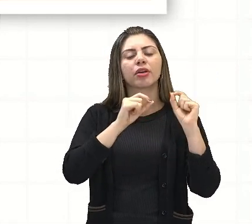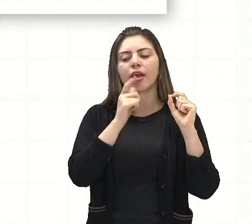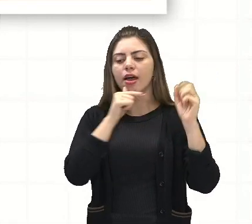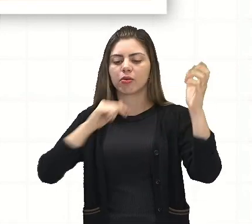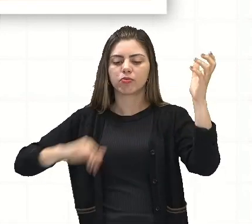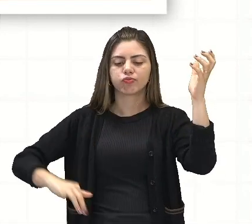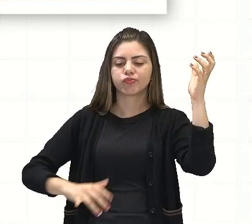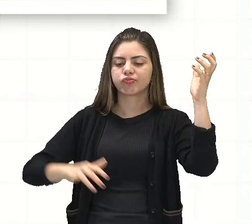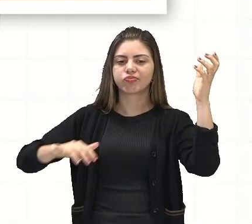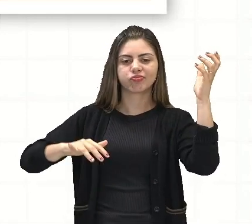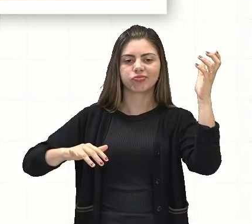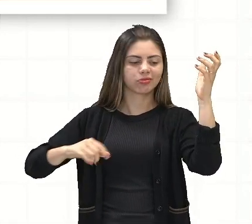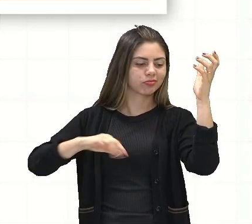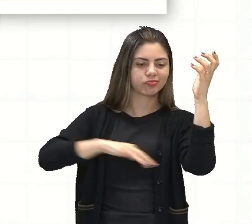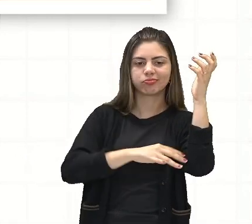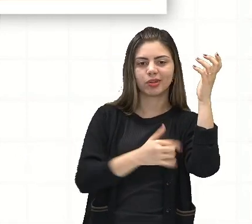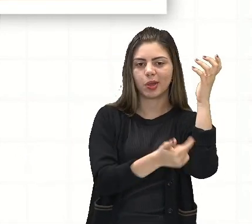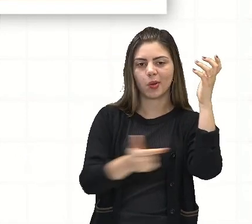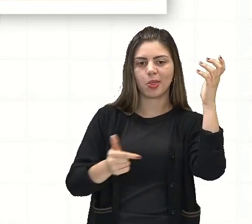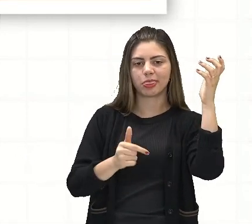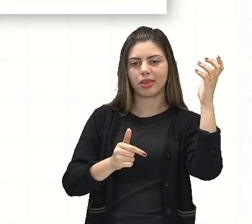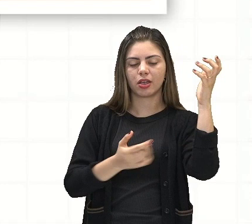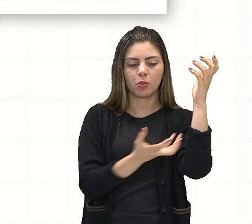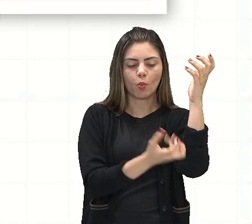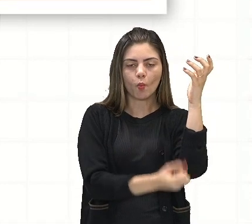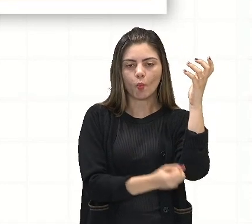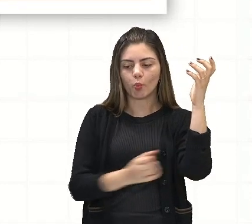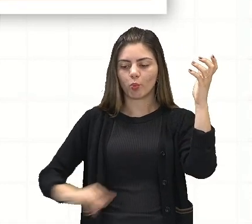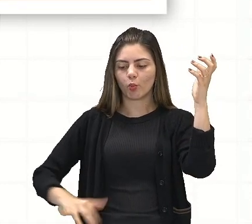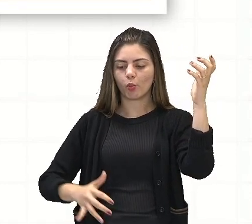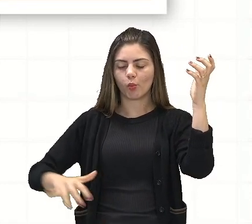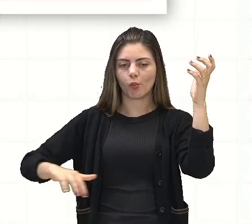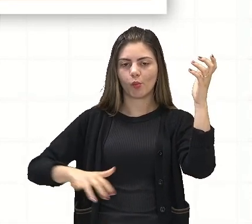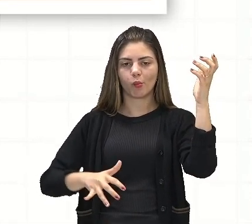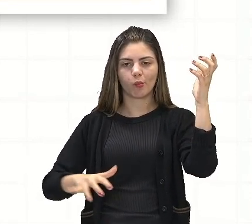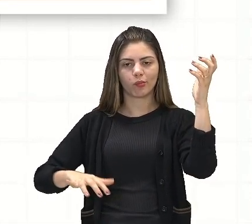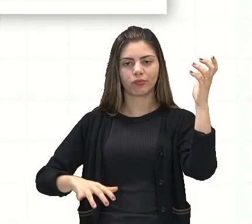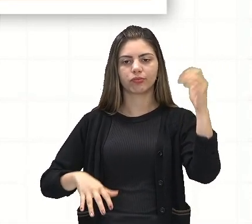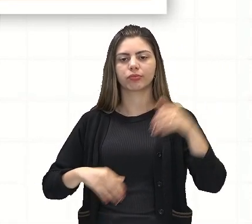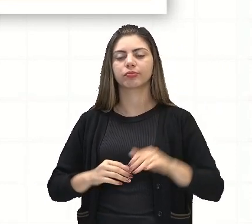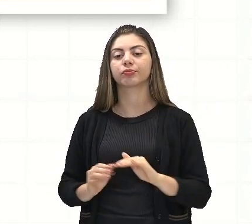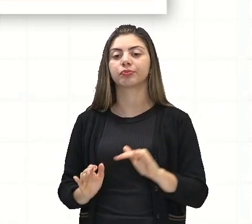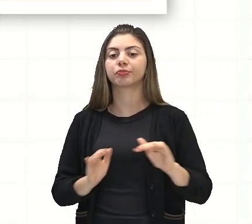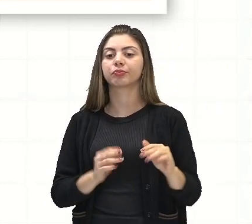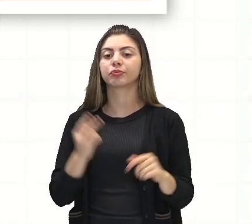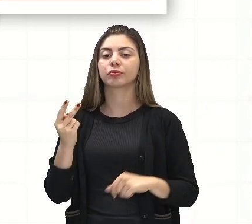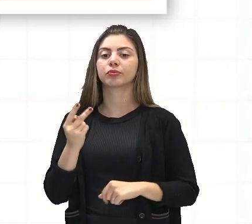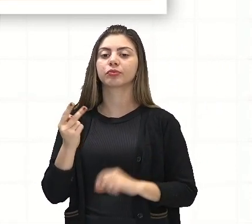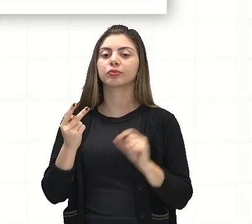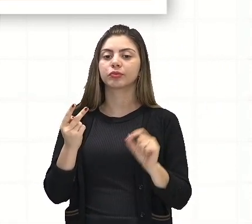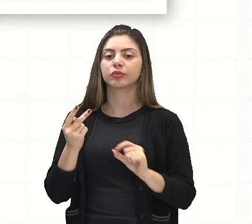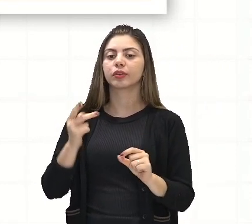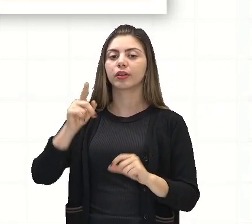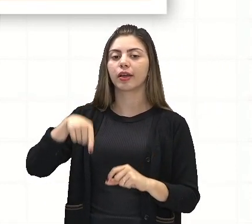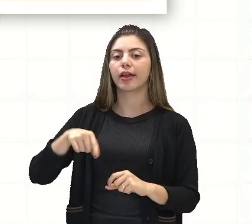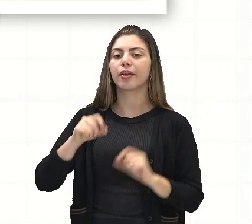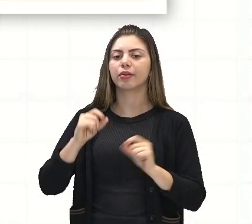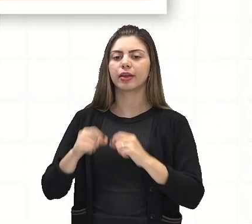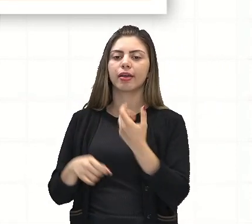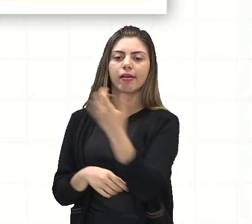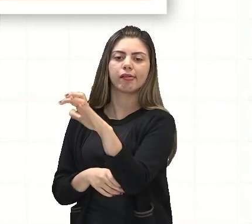dos rios. Já a mata de várzea é aquela mata que ela fica alagada durante o período da